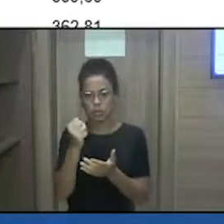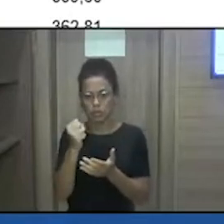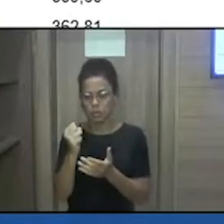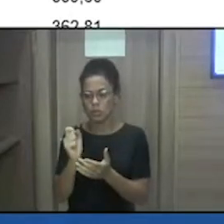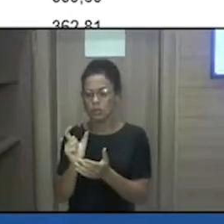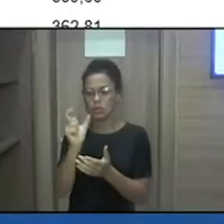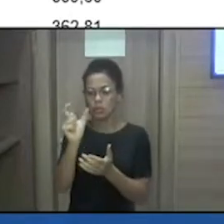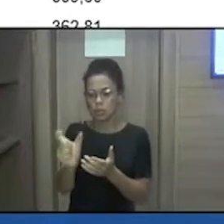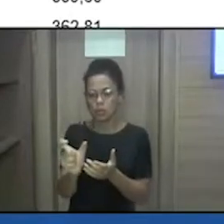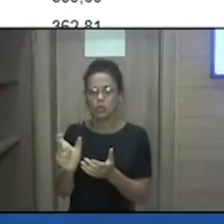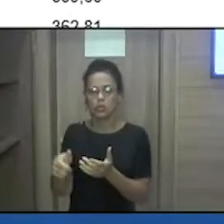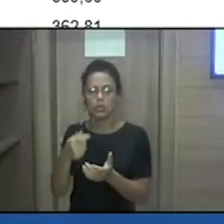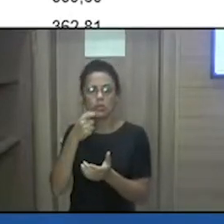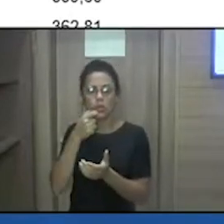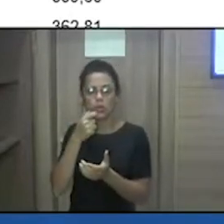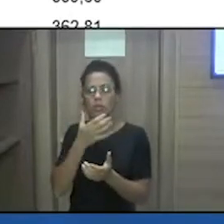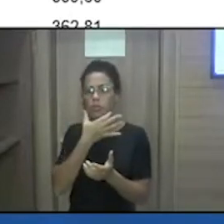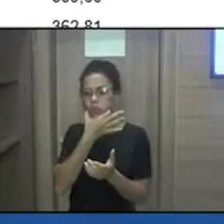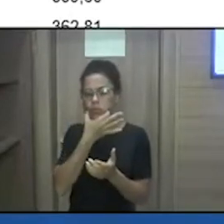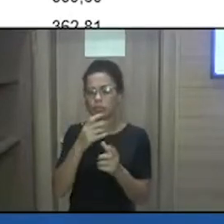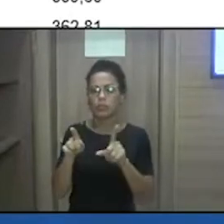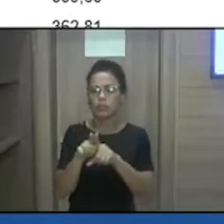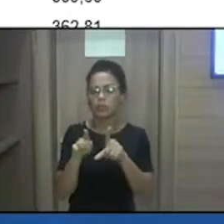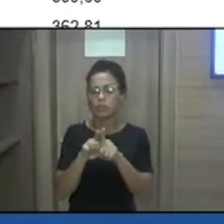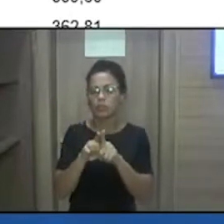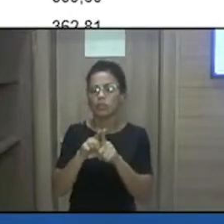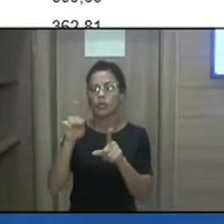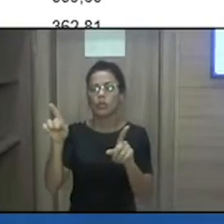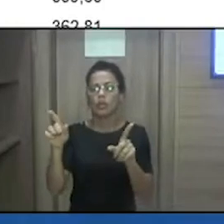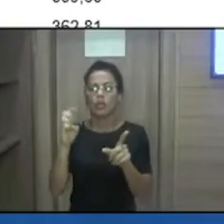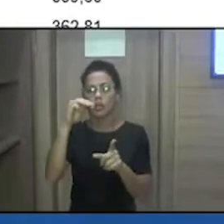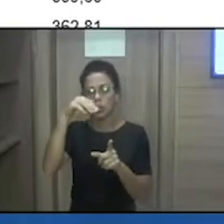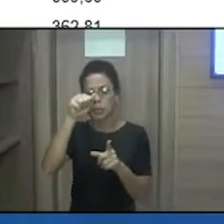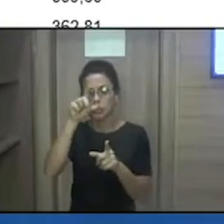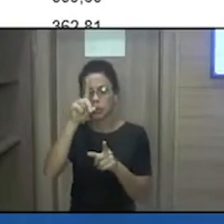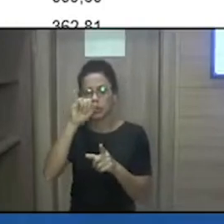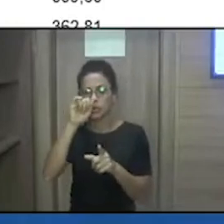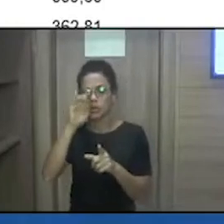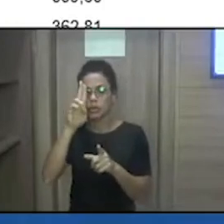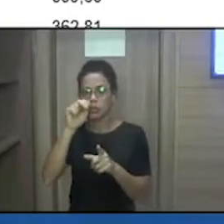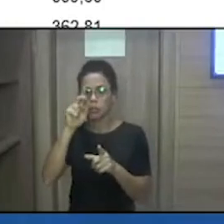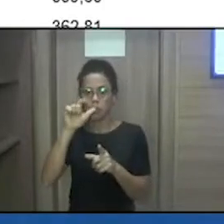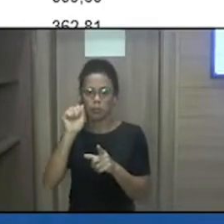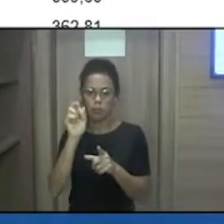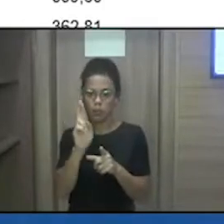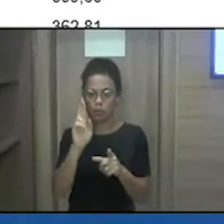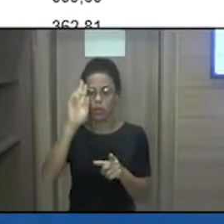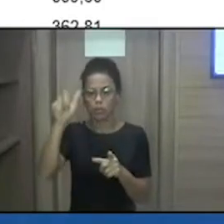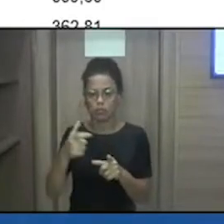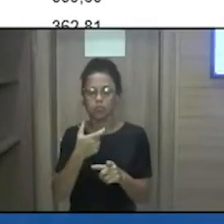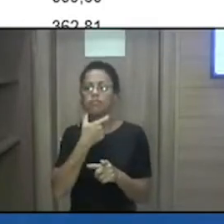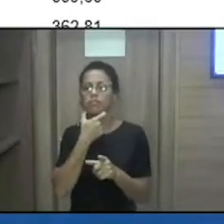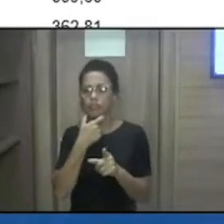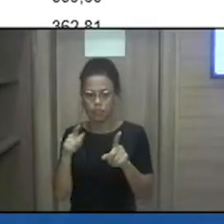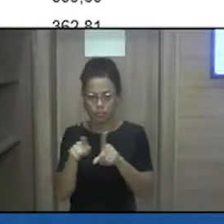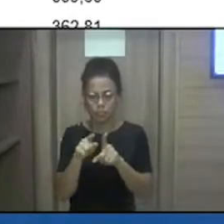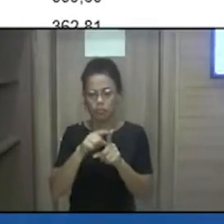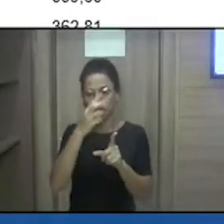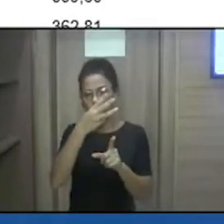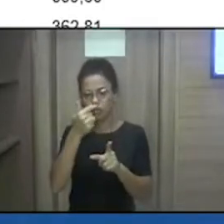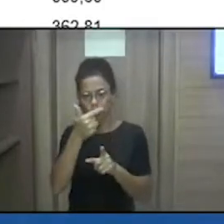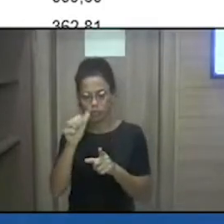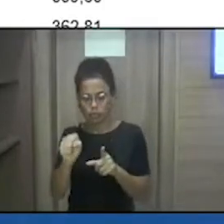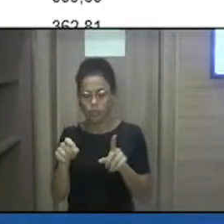total maxilar, R$ 323,25 para a prótese total mandibular, R$ 339,28 para a prótese